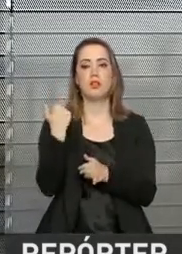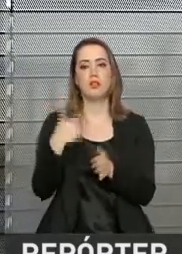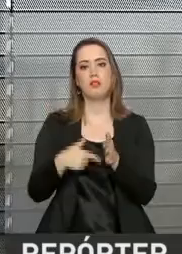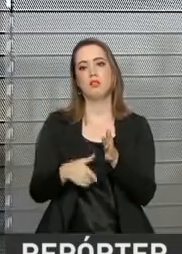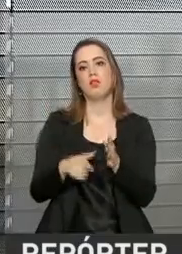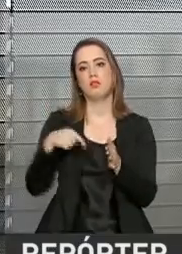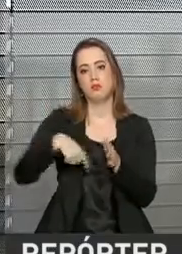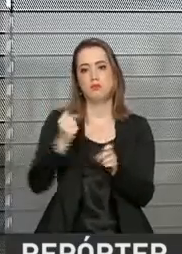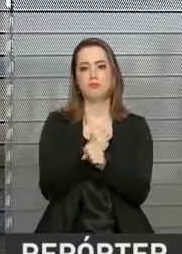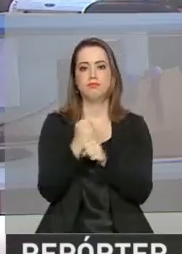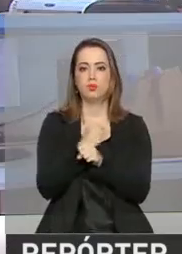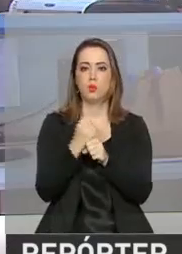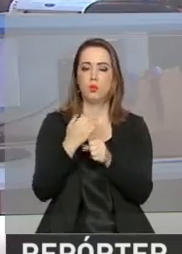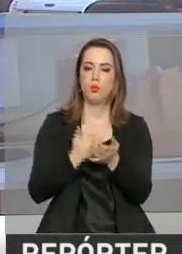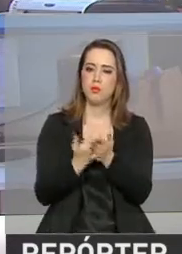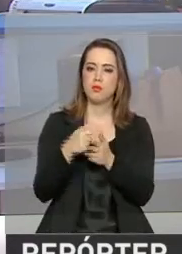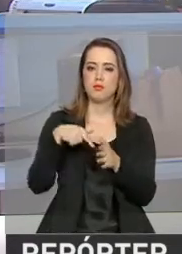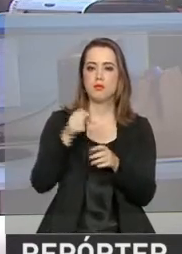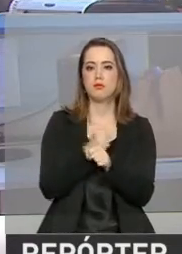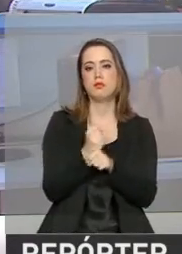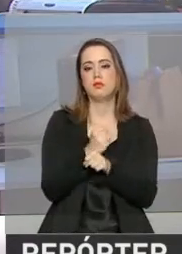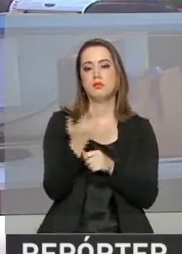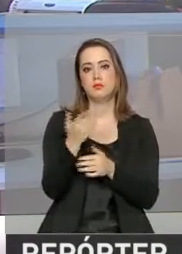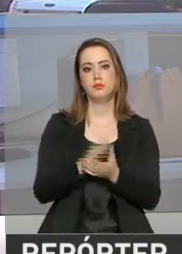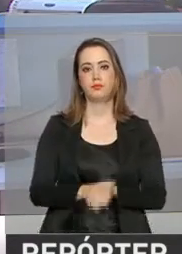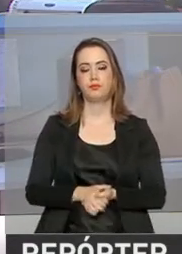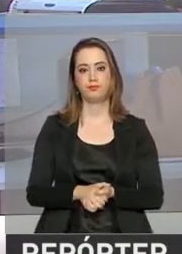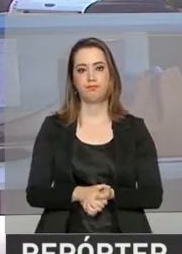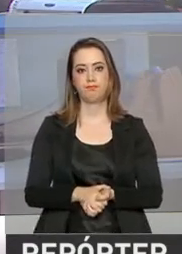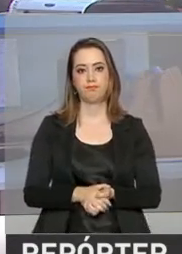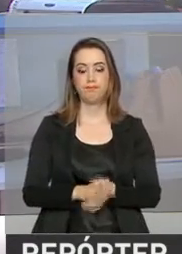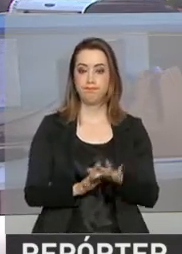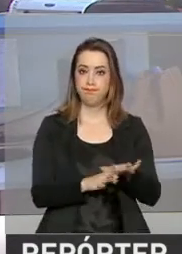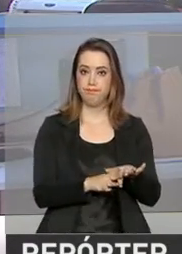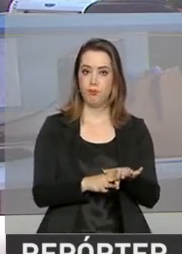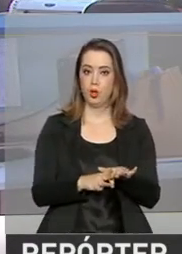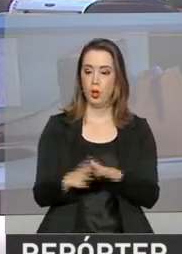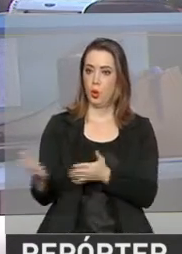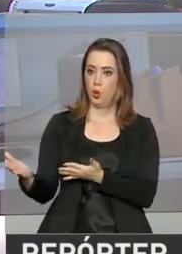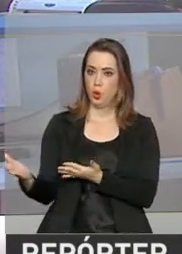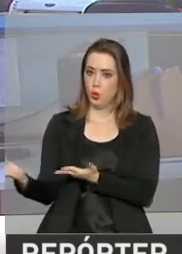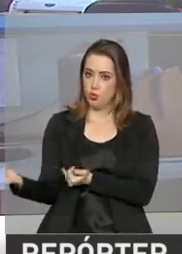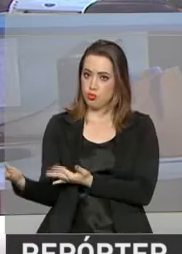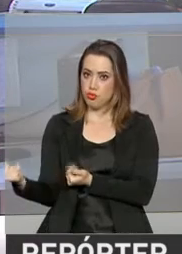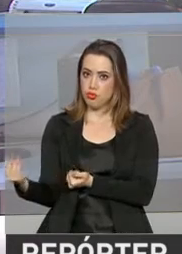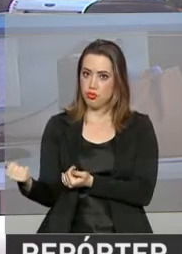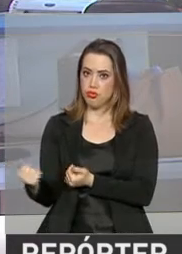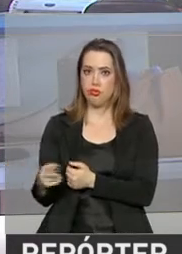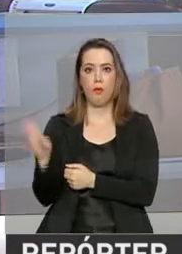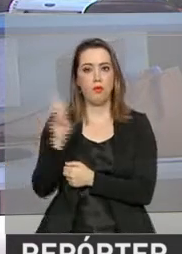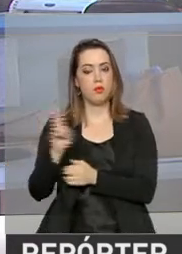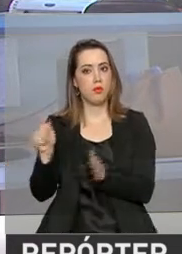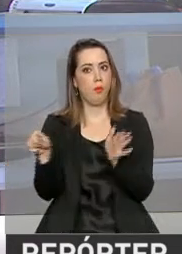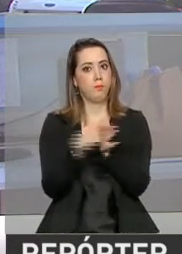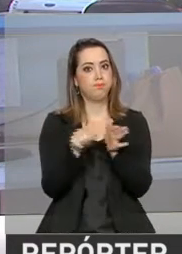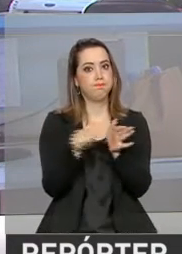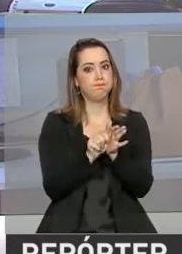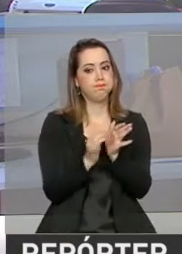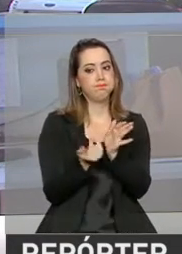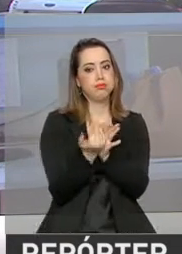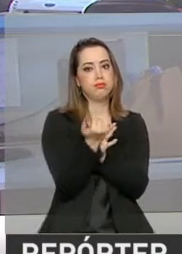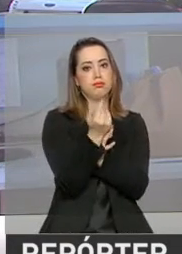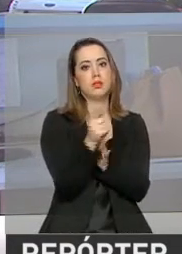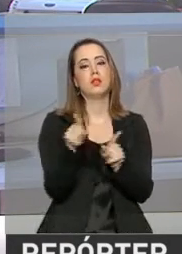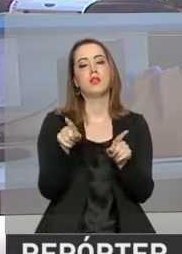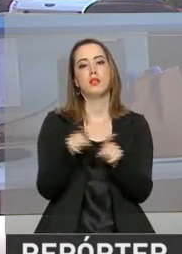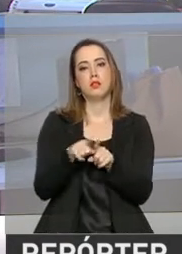início deste ano o adolescente brasil está usando mais drogas e se protegendo menos nas relações sexuais é